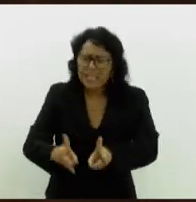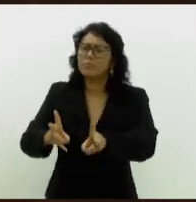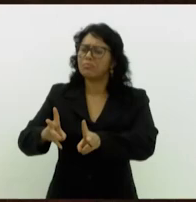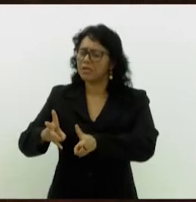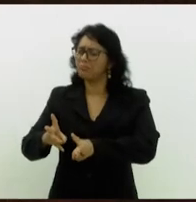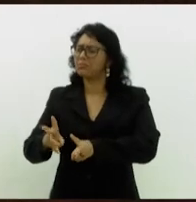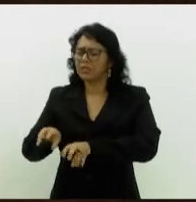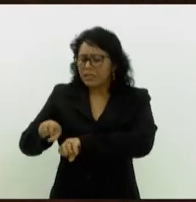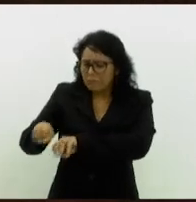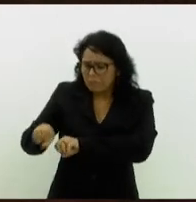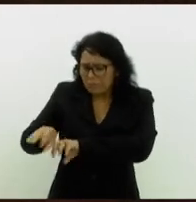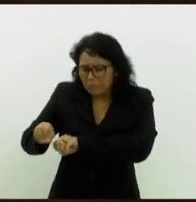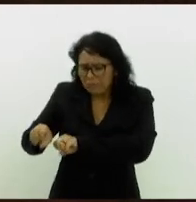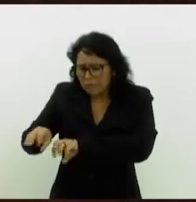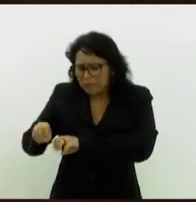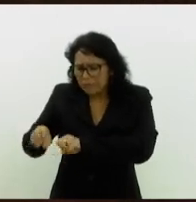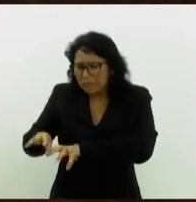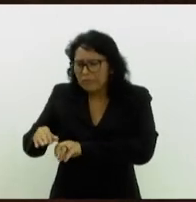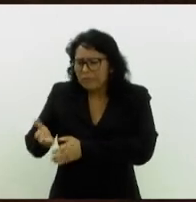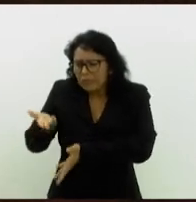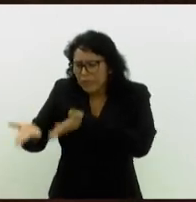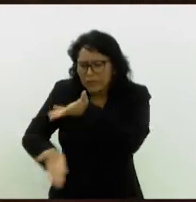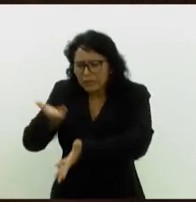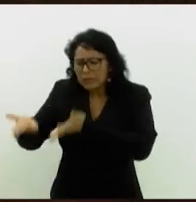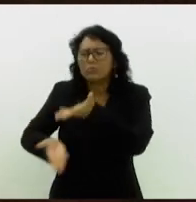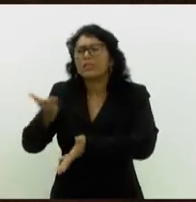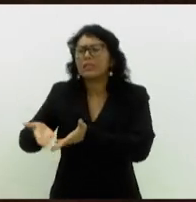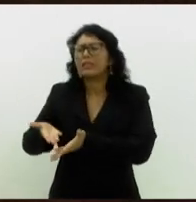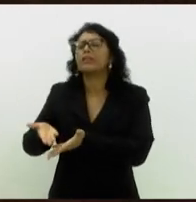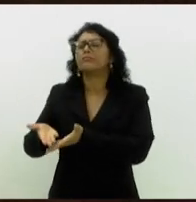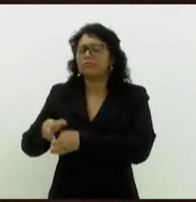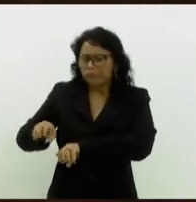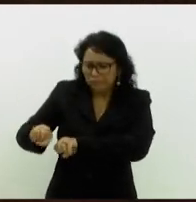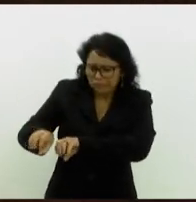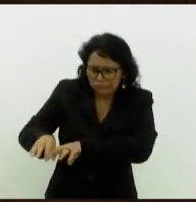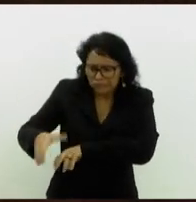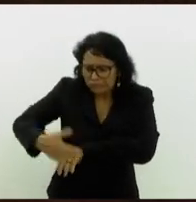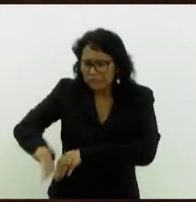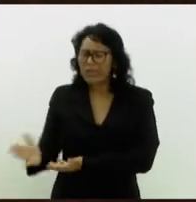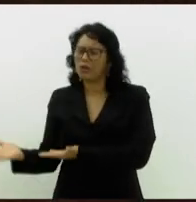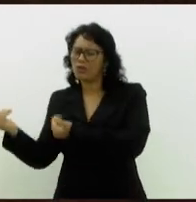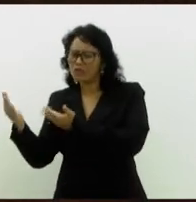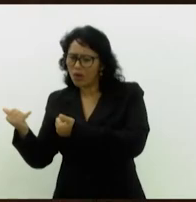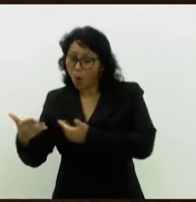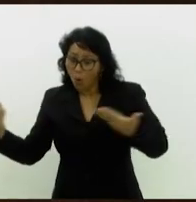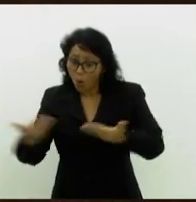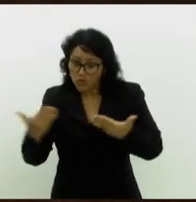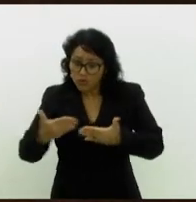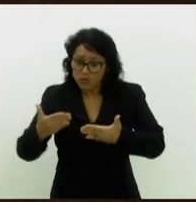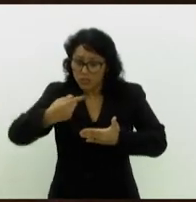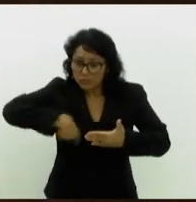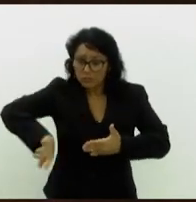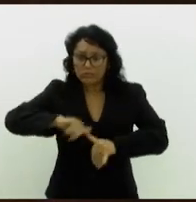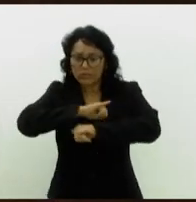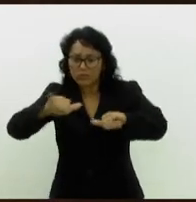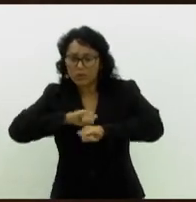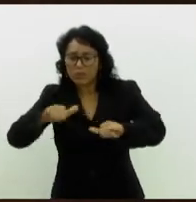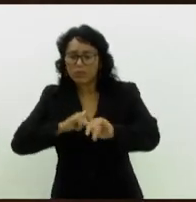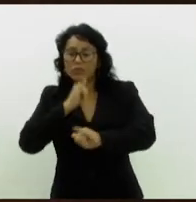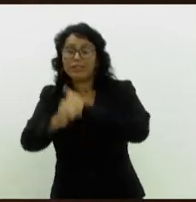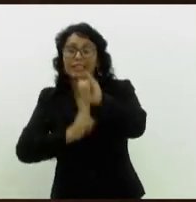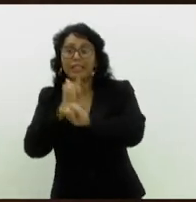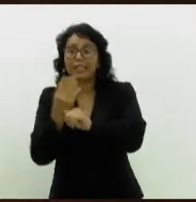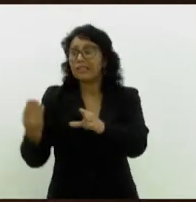a importância acho que papel fundamental da escola que que hoje em dia informação a gente tem na palma da mão então o papel da escola